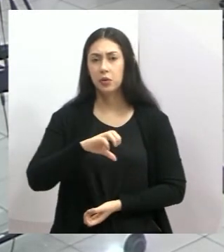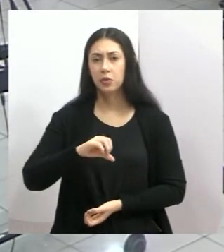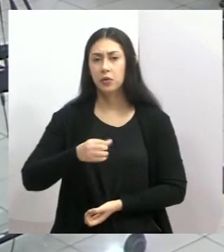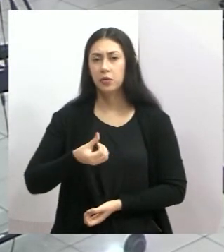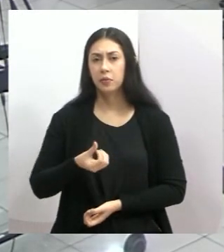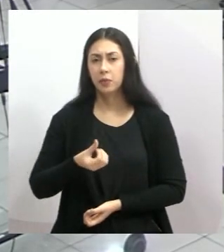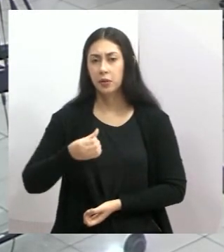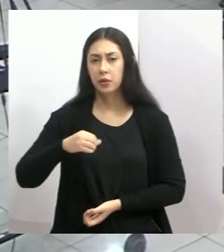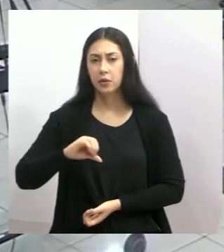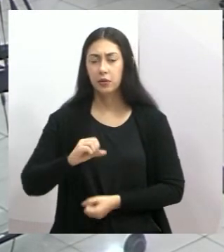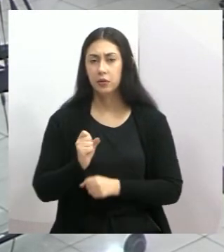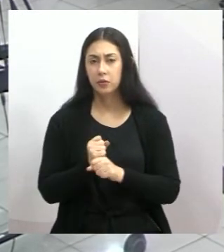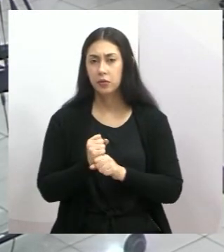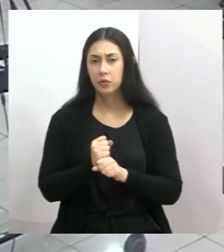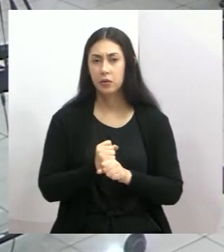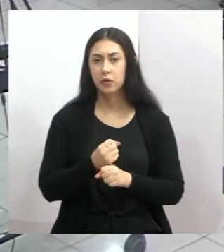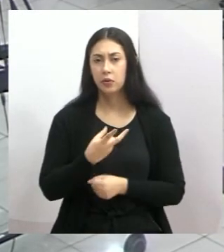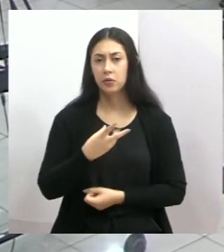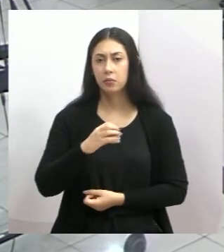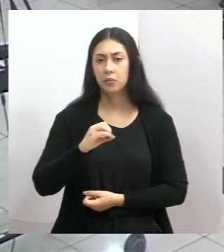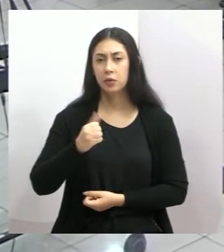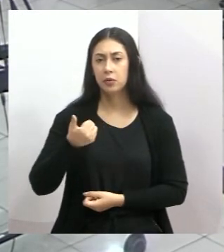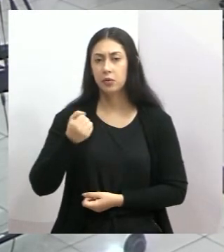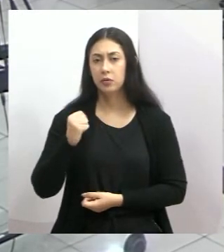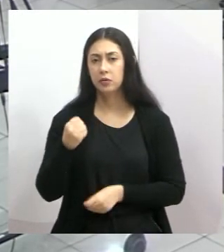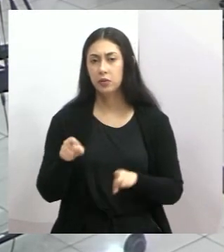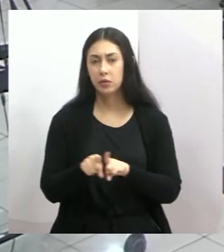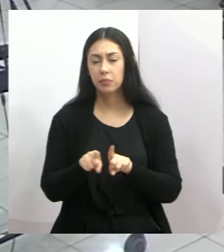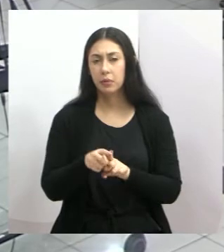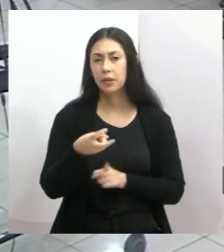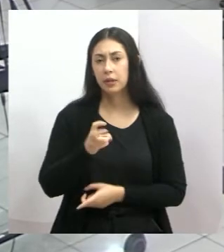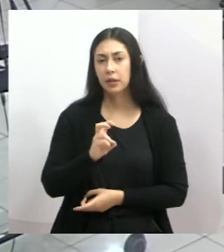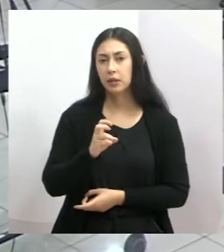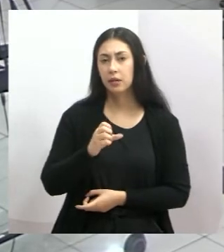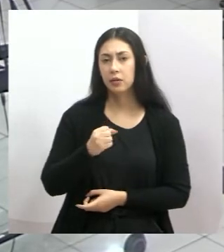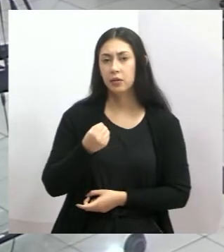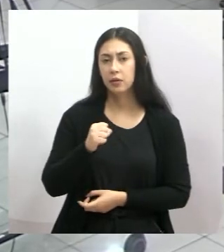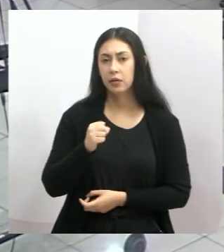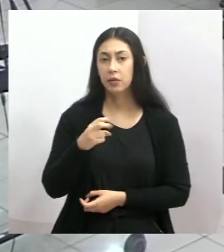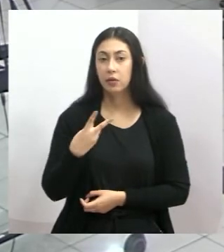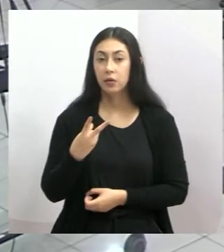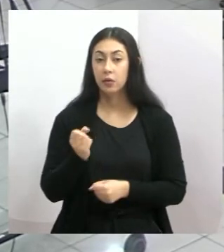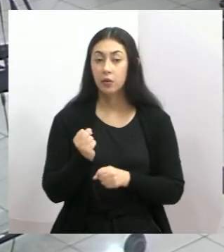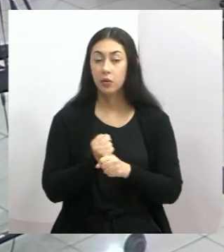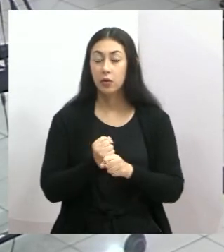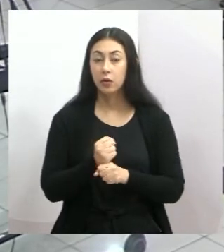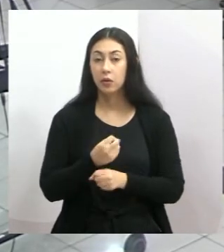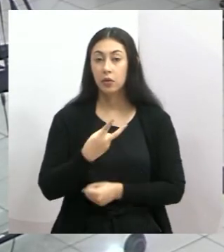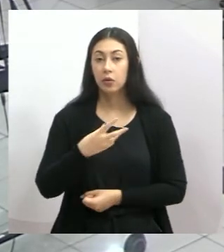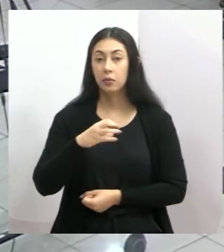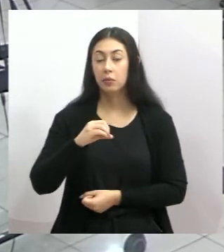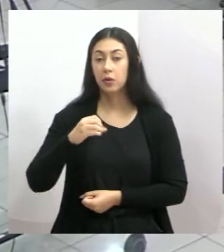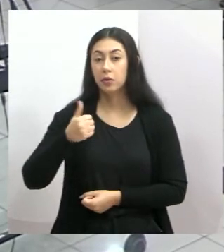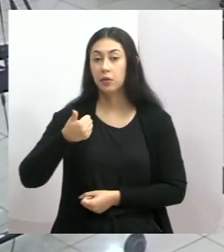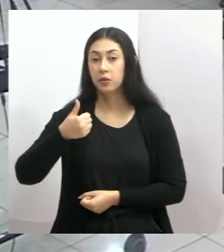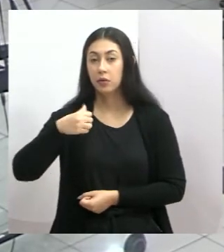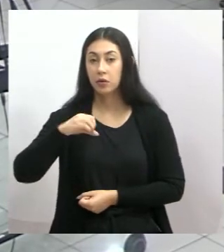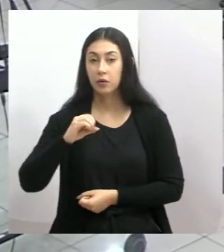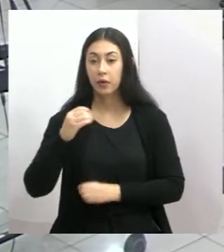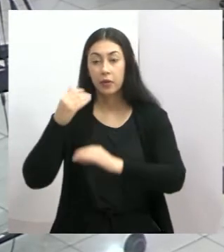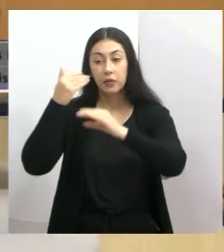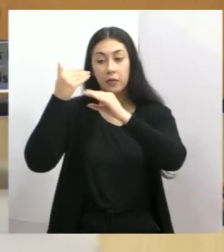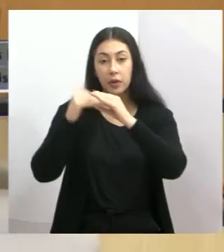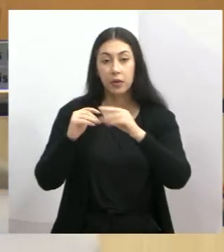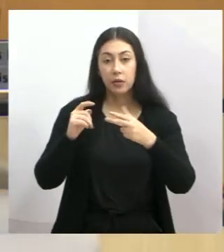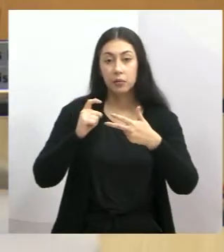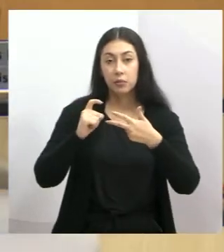969 2018 e 582 2019 enviado executivo Municipal